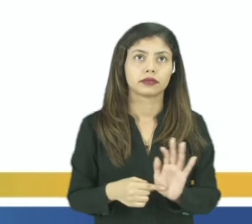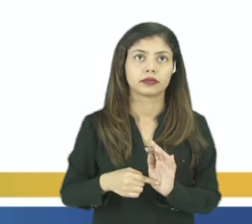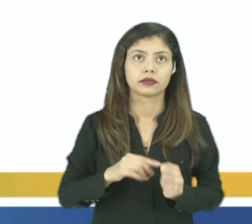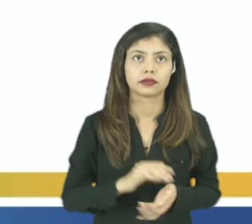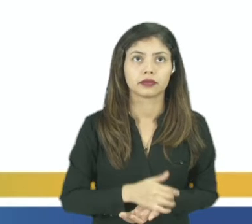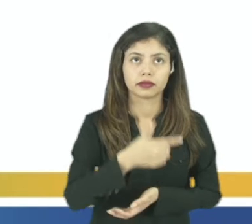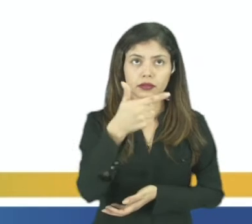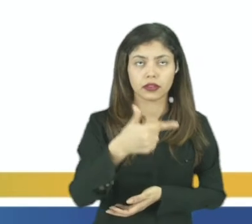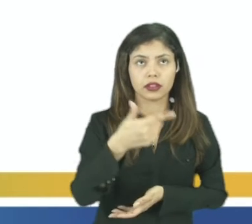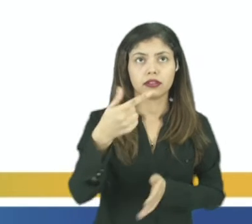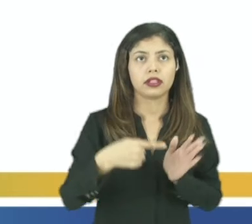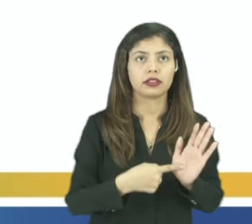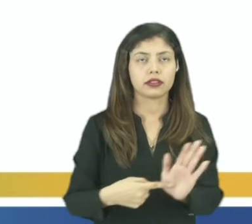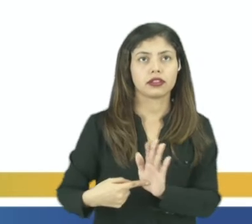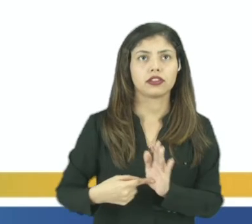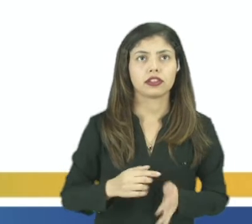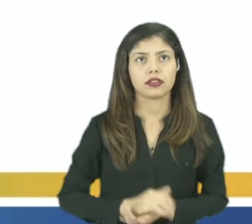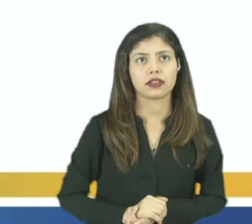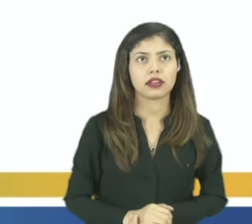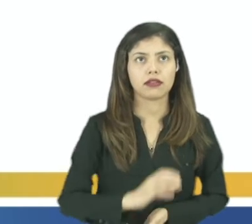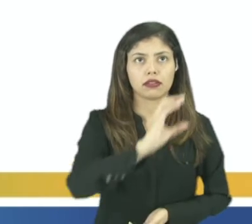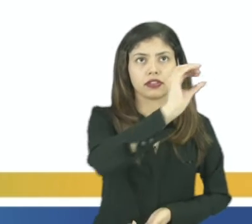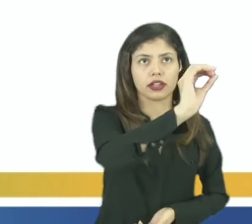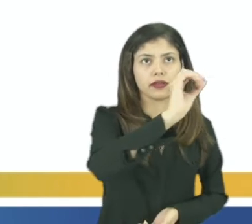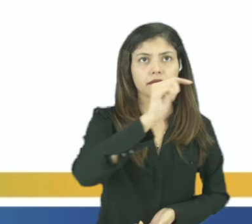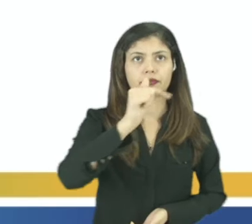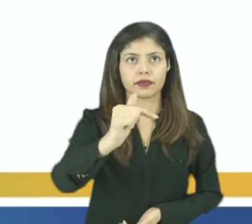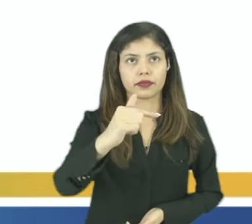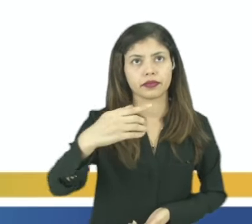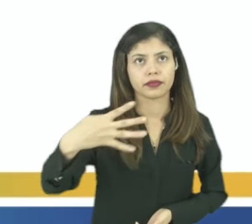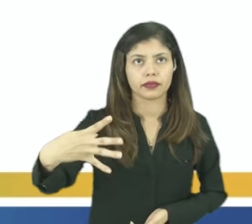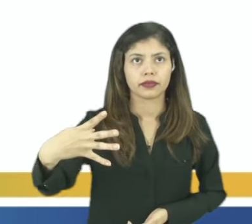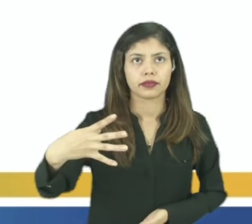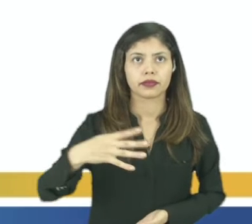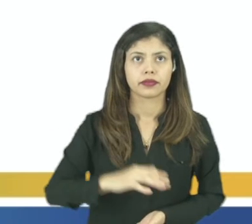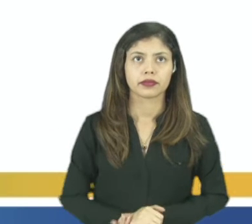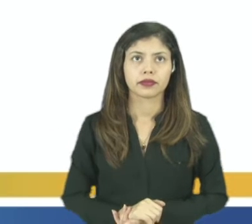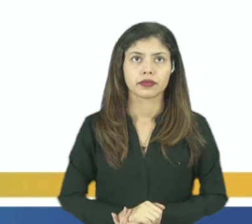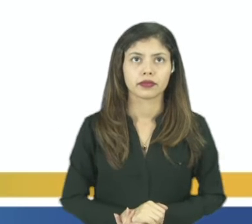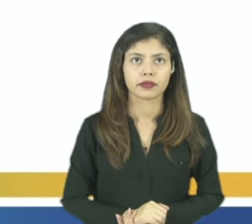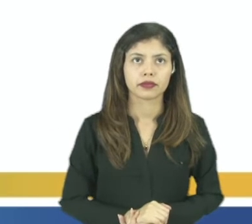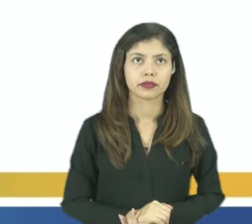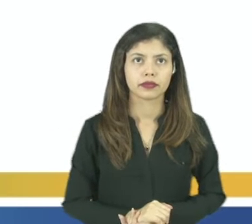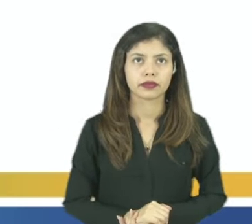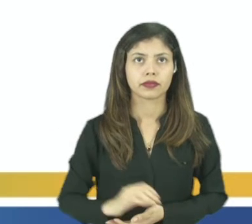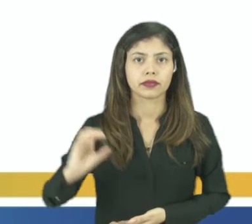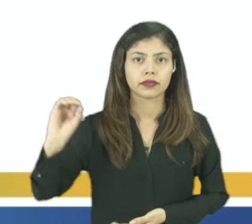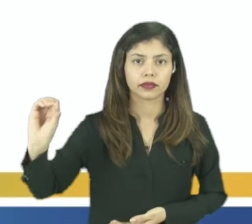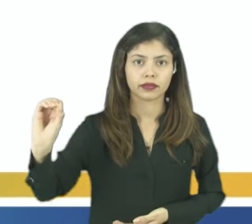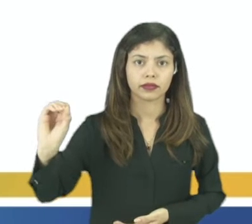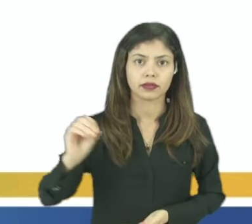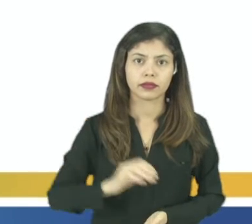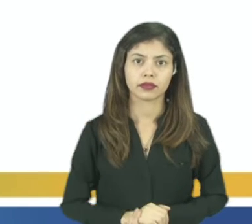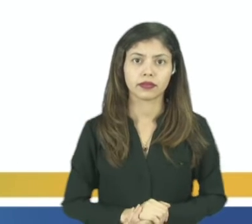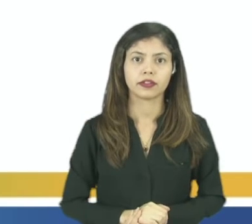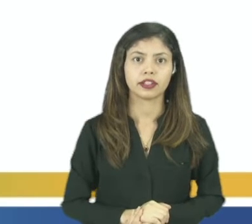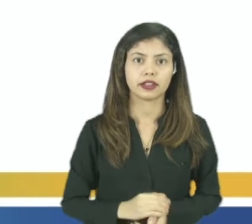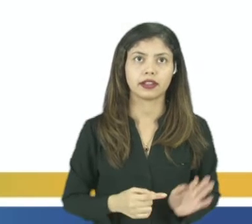forma, na segunda diagonal, nós teremos 0 vezes 7 vezes 4 e o resultado